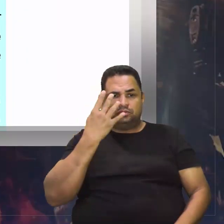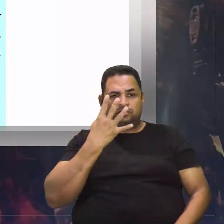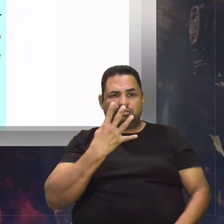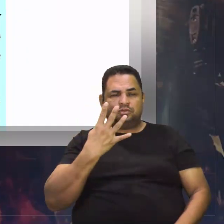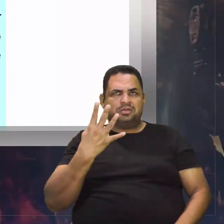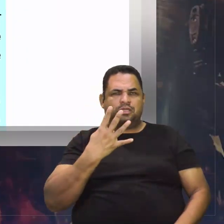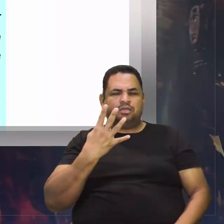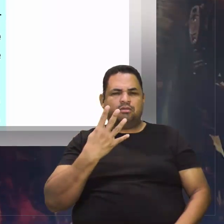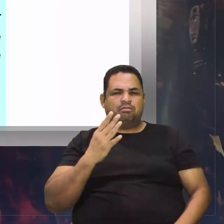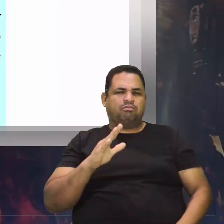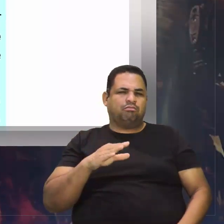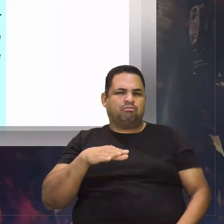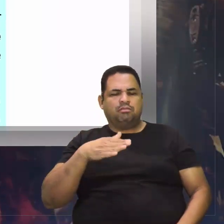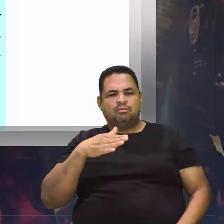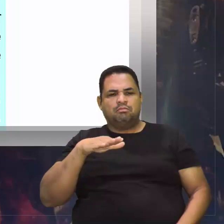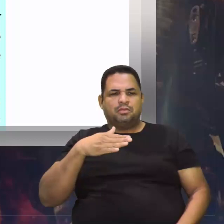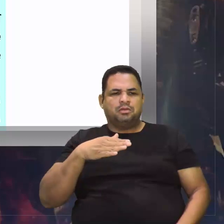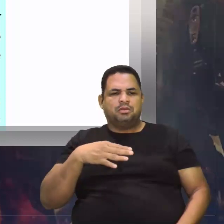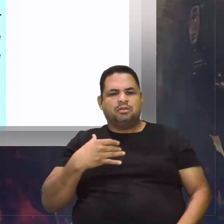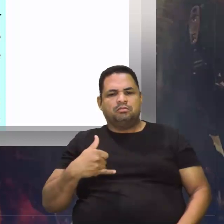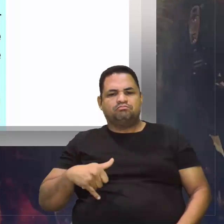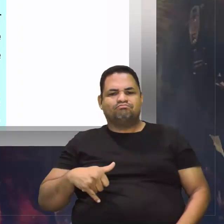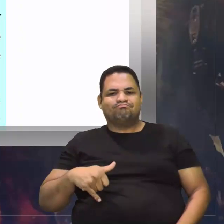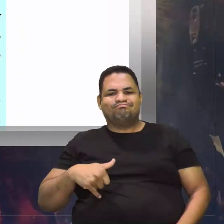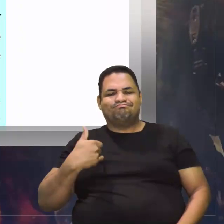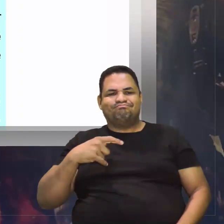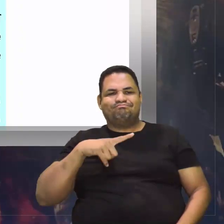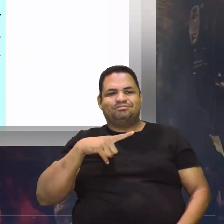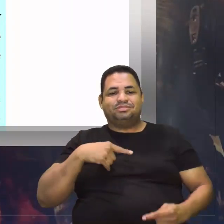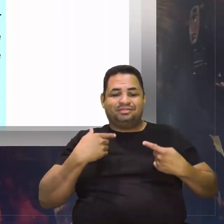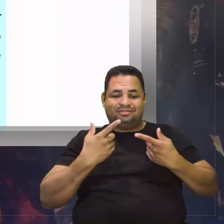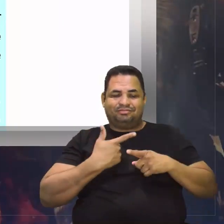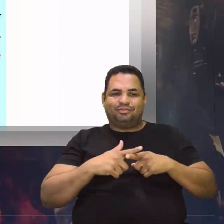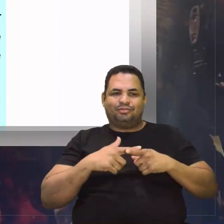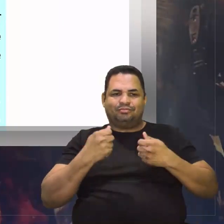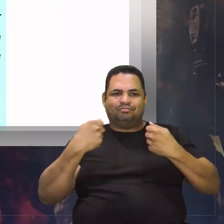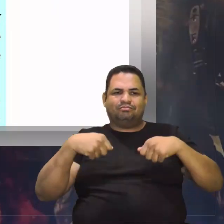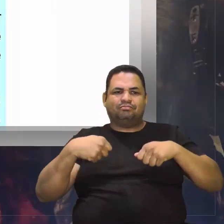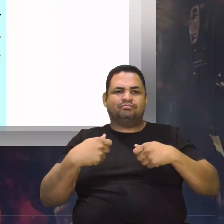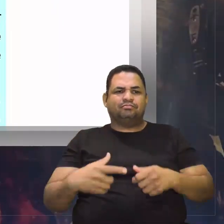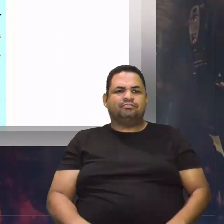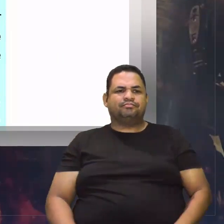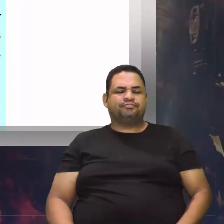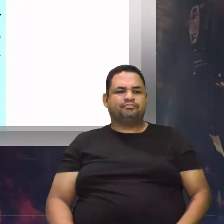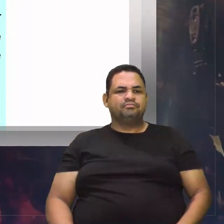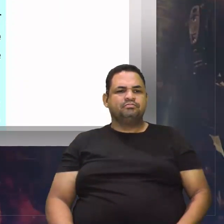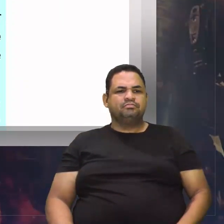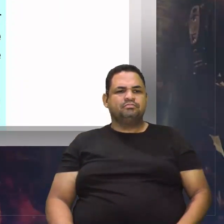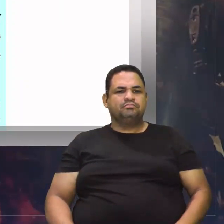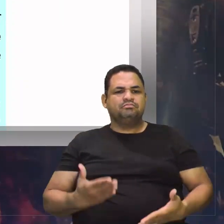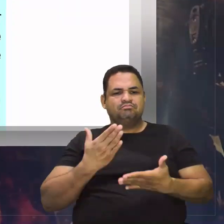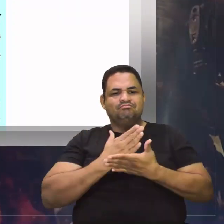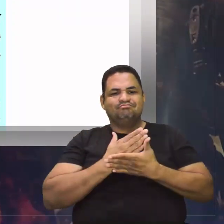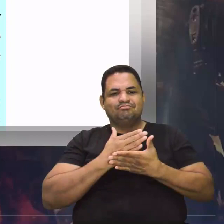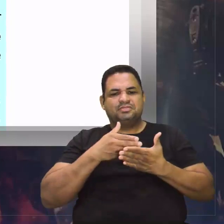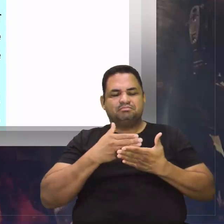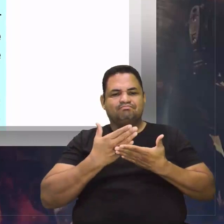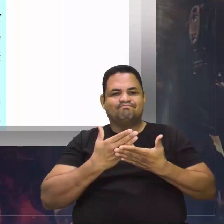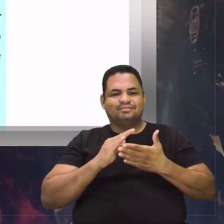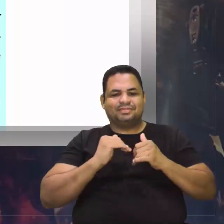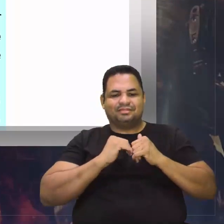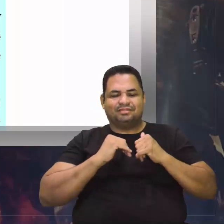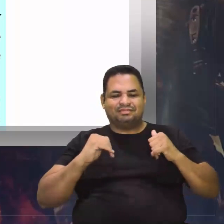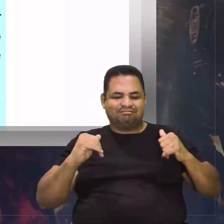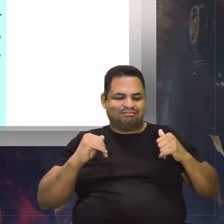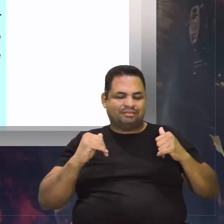mesma idade, gerava esse conflito de poderes. E acaba rachando o império. O que